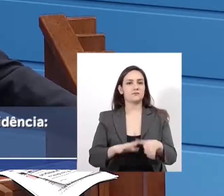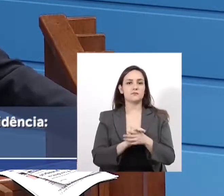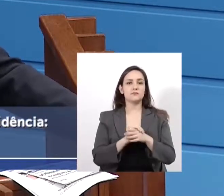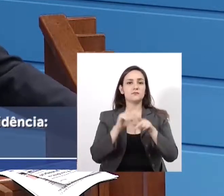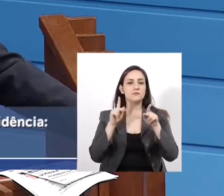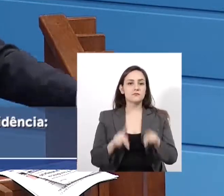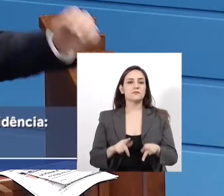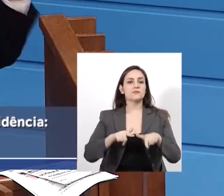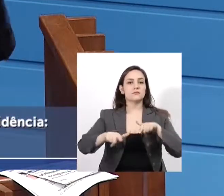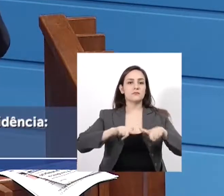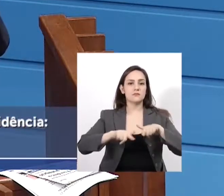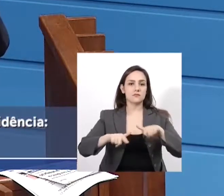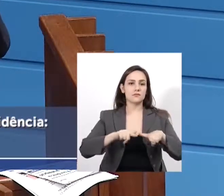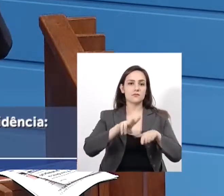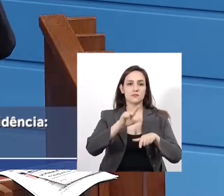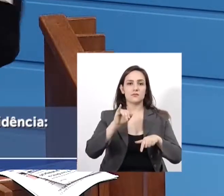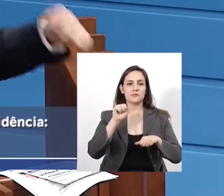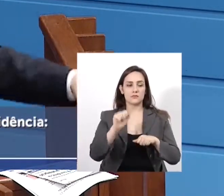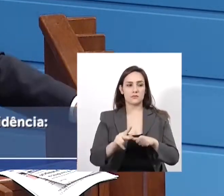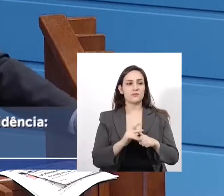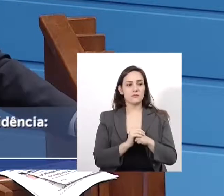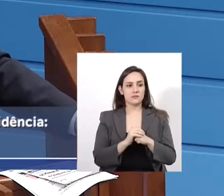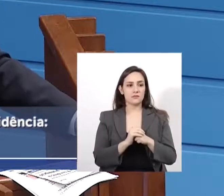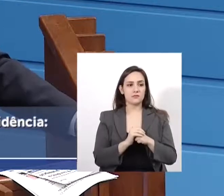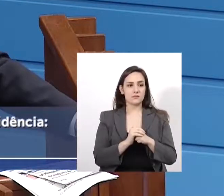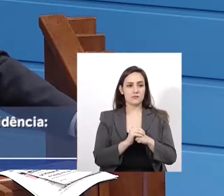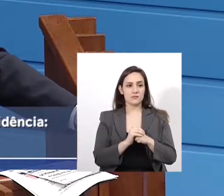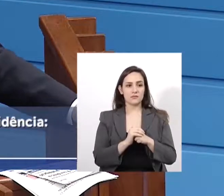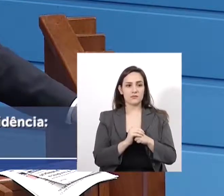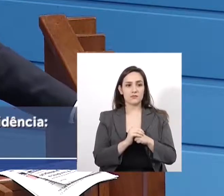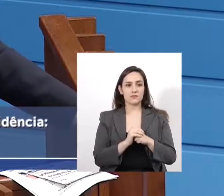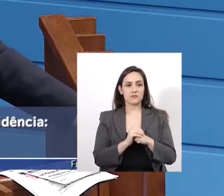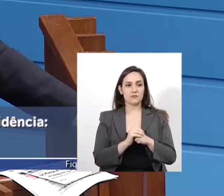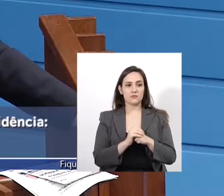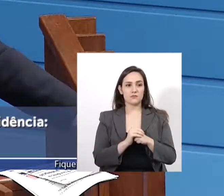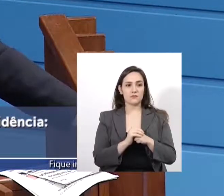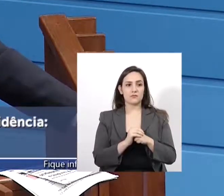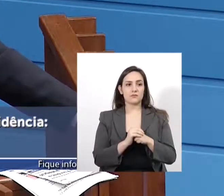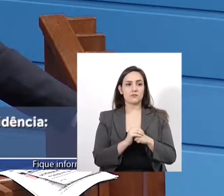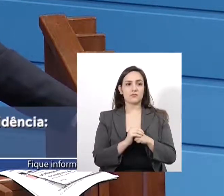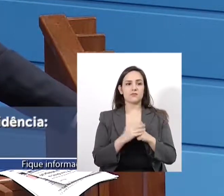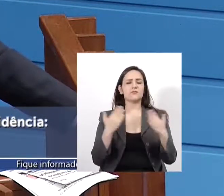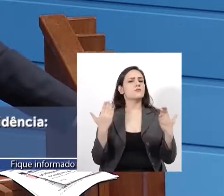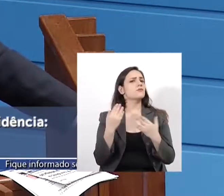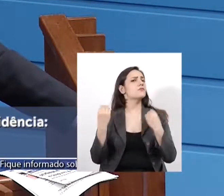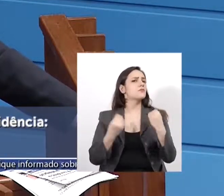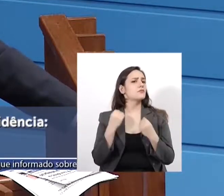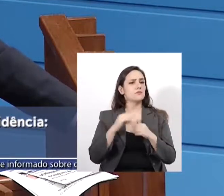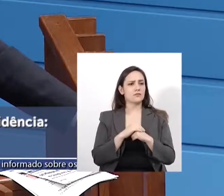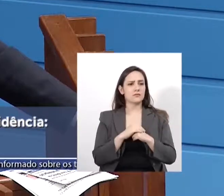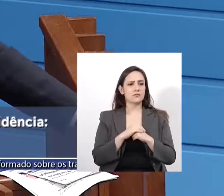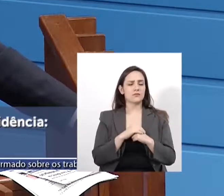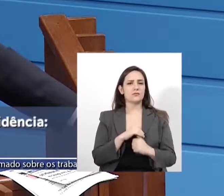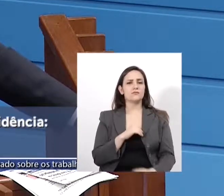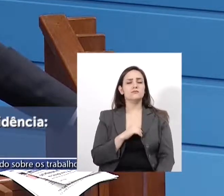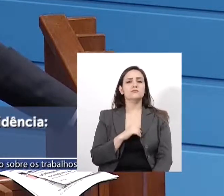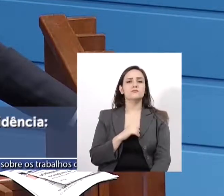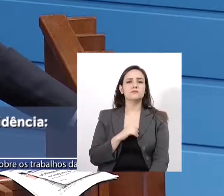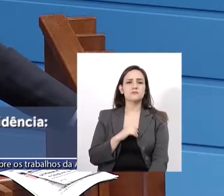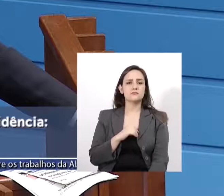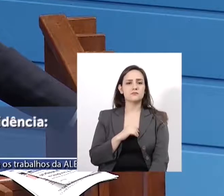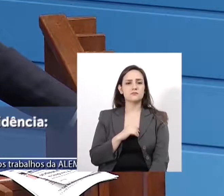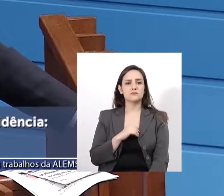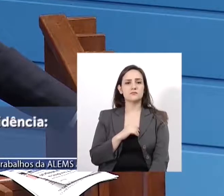os trabalhadores que vão se aposentar. Porque hoje, como é que é hoje? O cálculo é